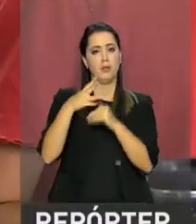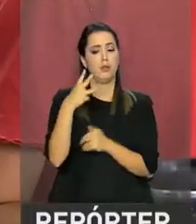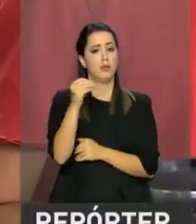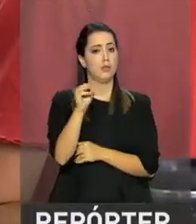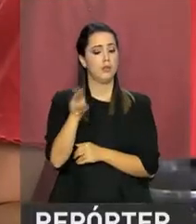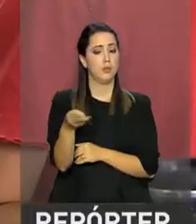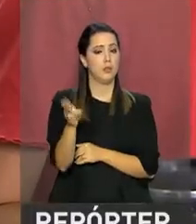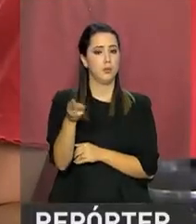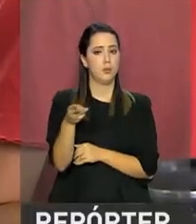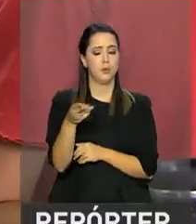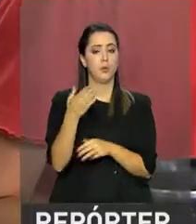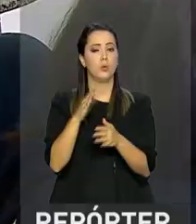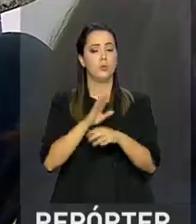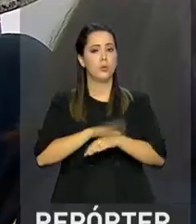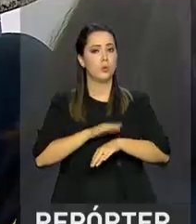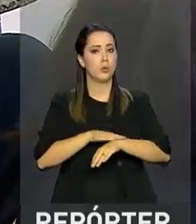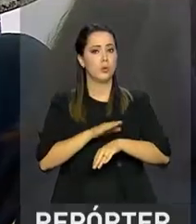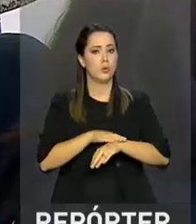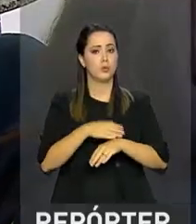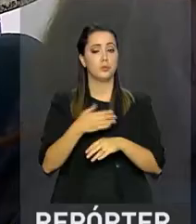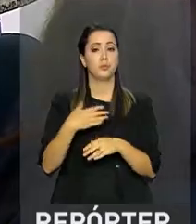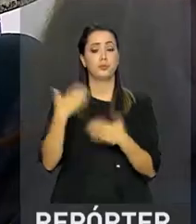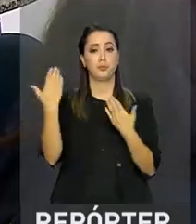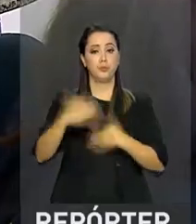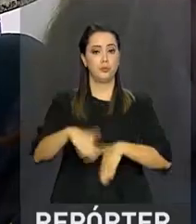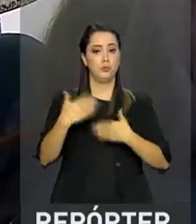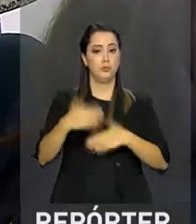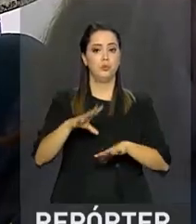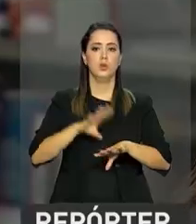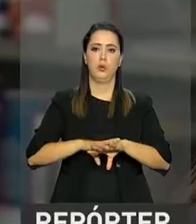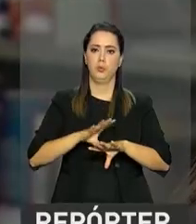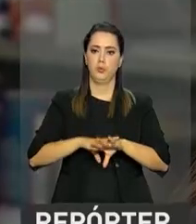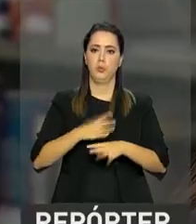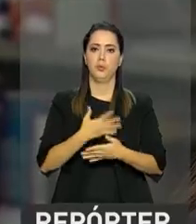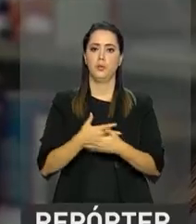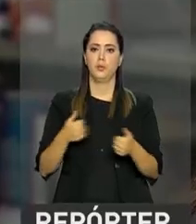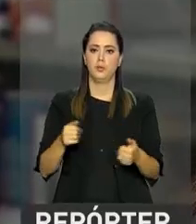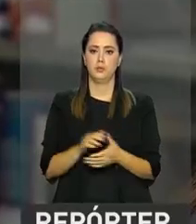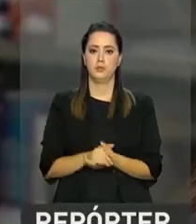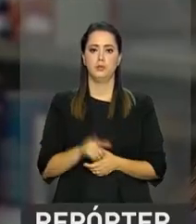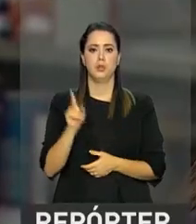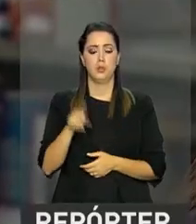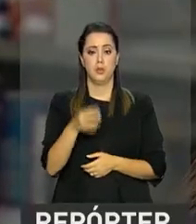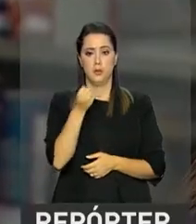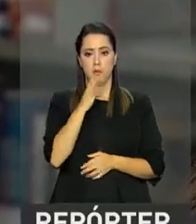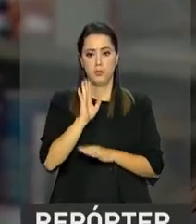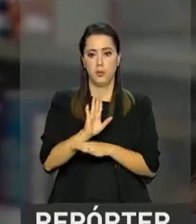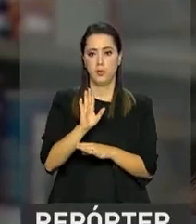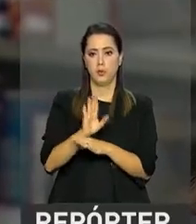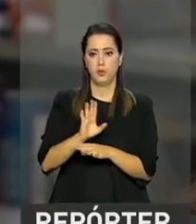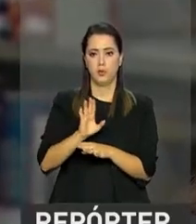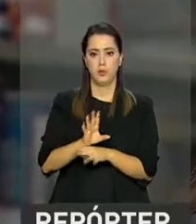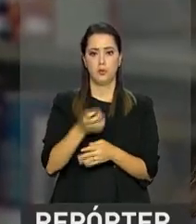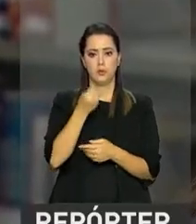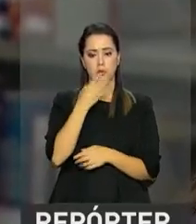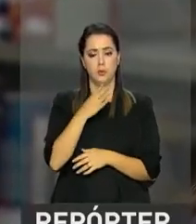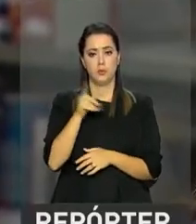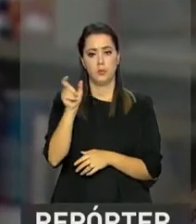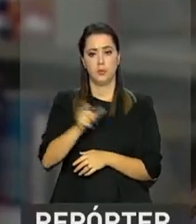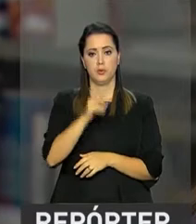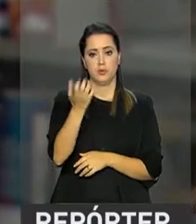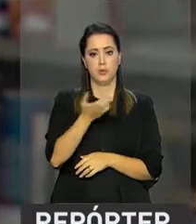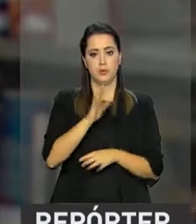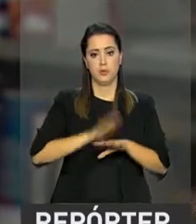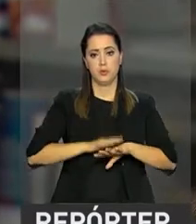para a realização da prova de exatas agradou bastante os candidatos vai ajudar bastante principalmente quem quer um área de exatas que nem